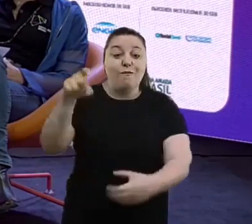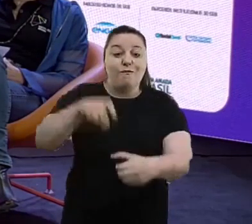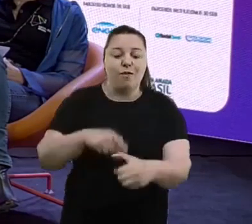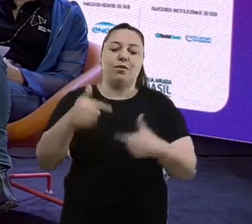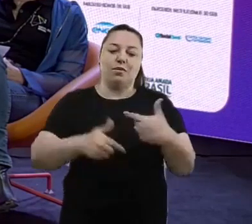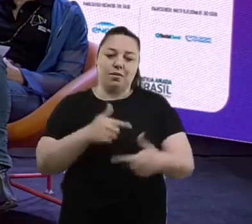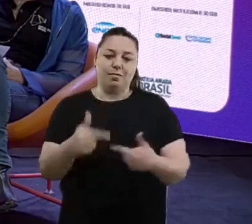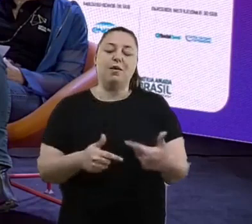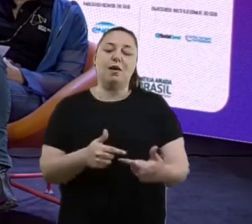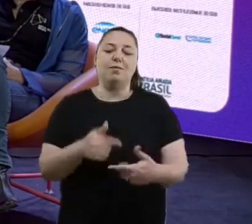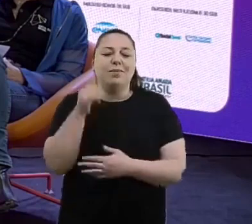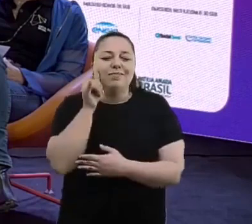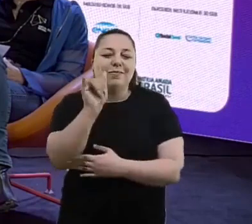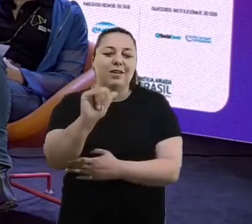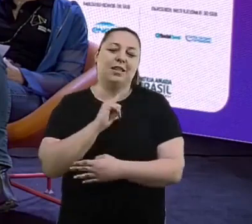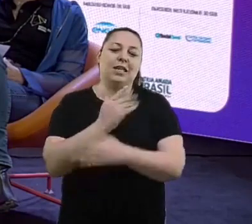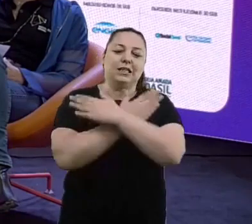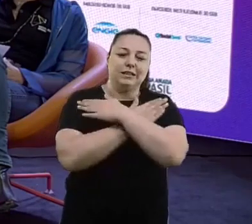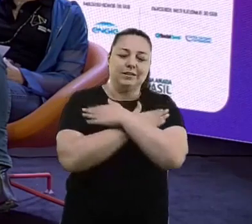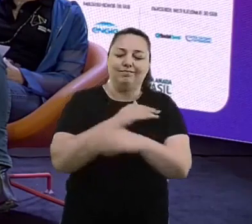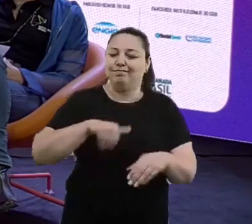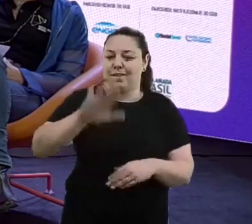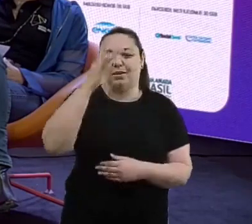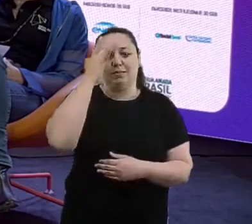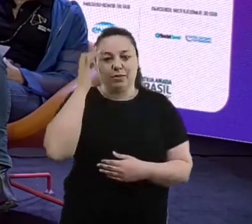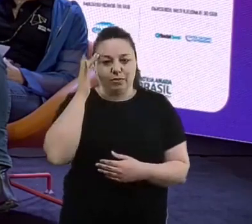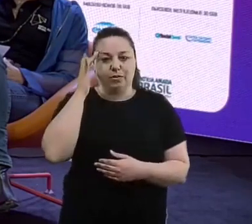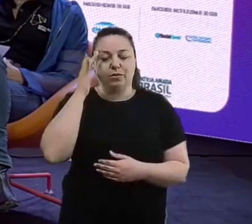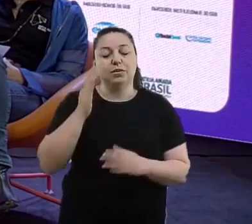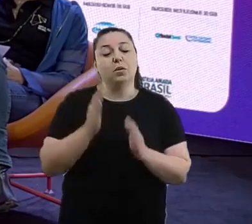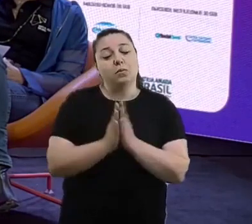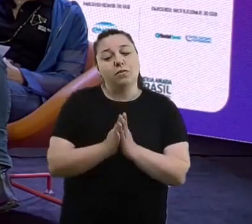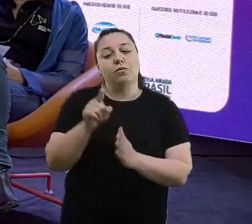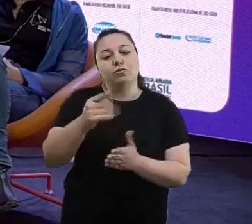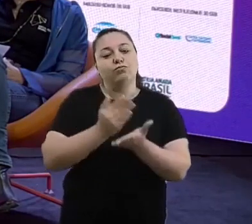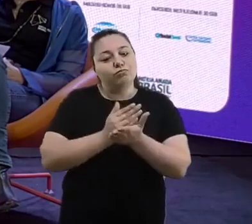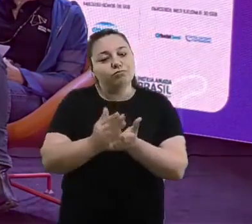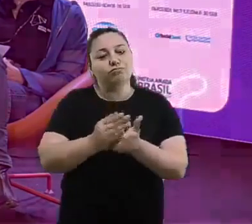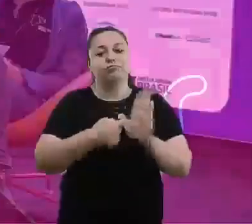Heitor, você pode compartilhar a sua tela com a gente e começar a sua apresentação.